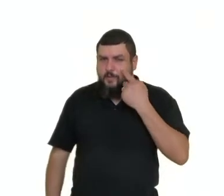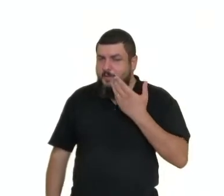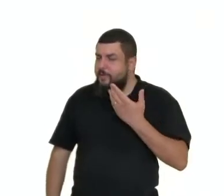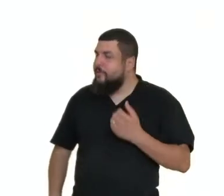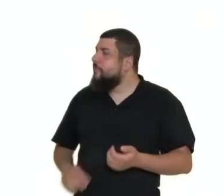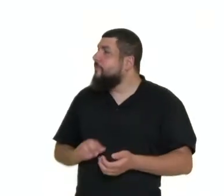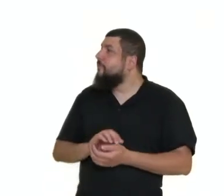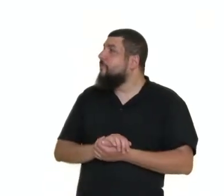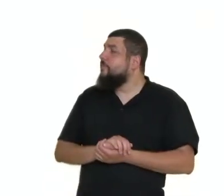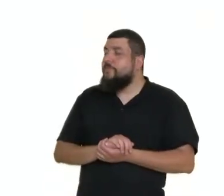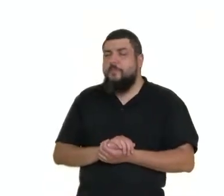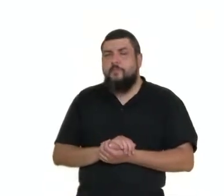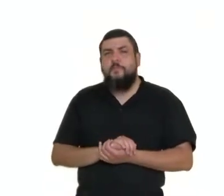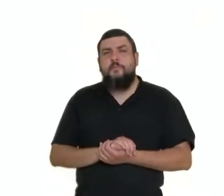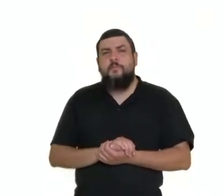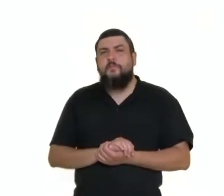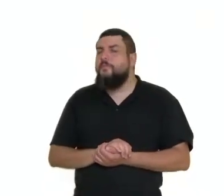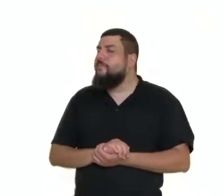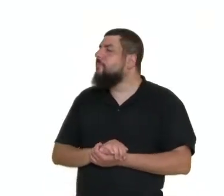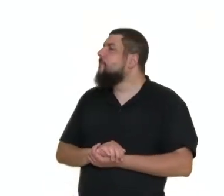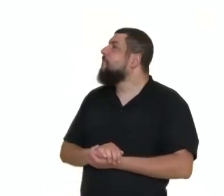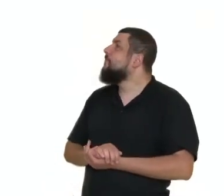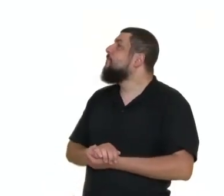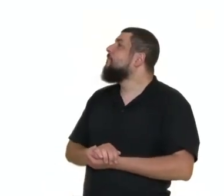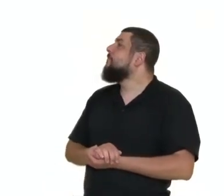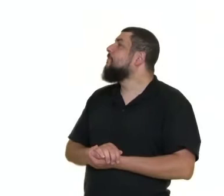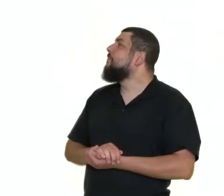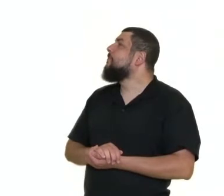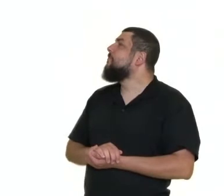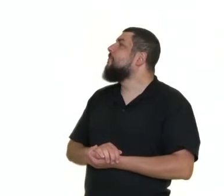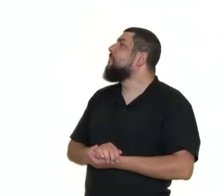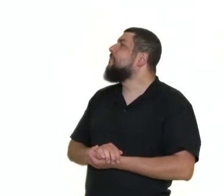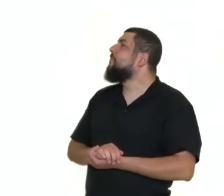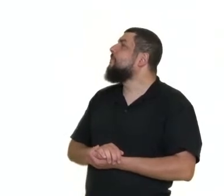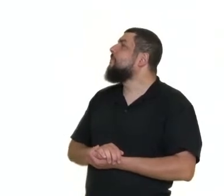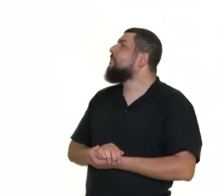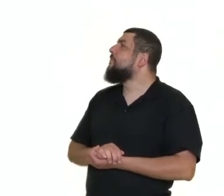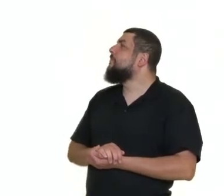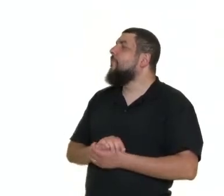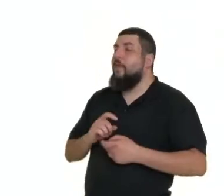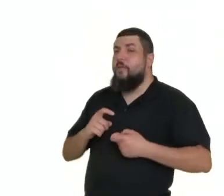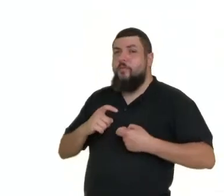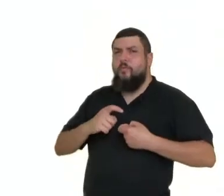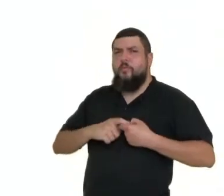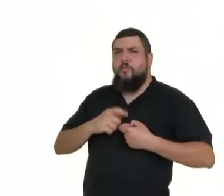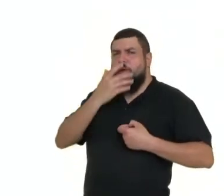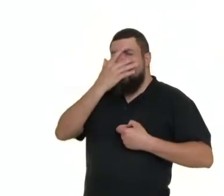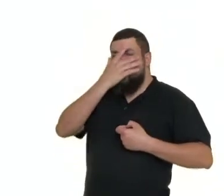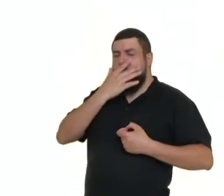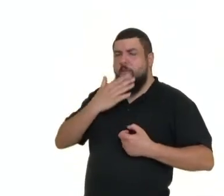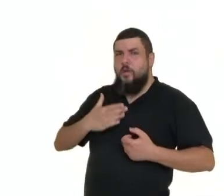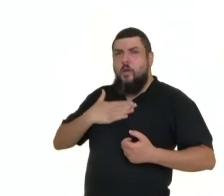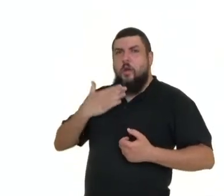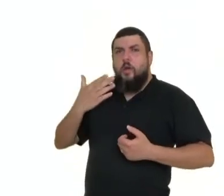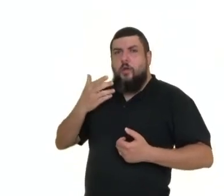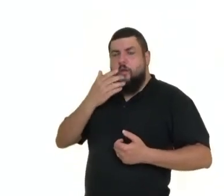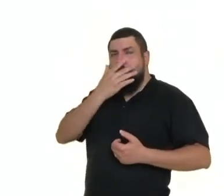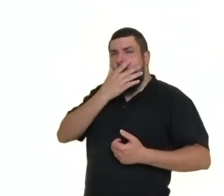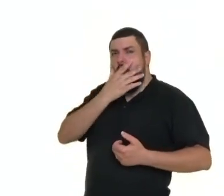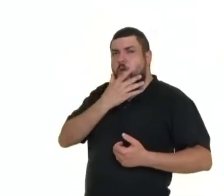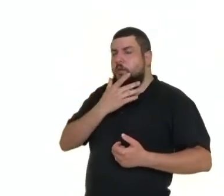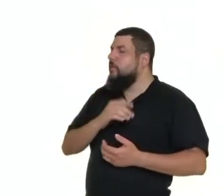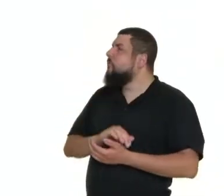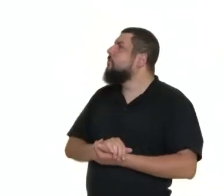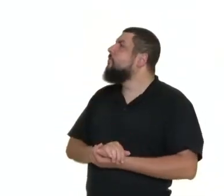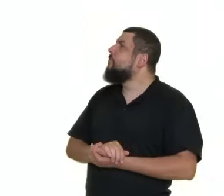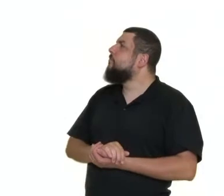ali no primeiro quadrinho, né? Uma expressão de surpresa, ó, uau, né?